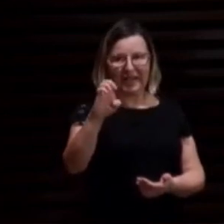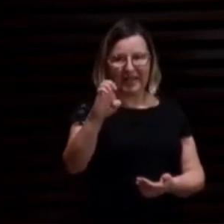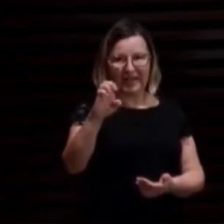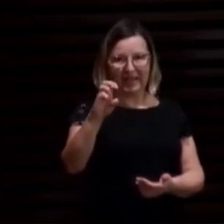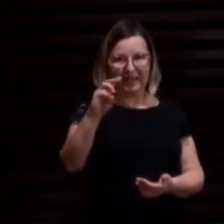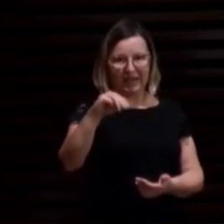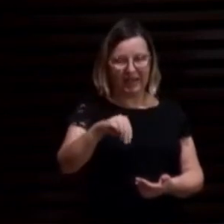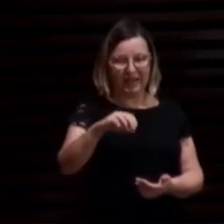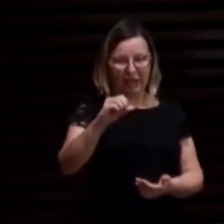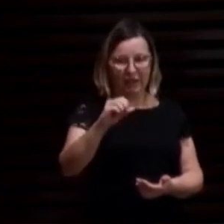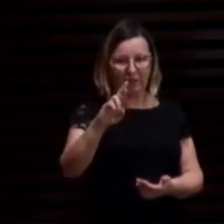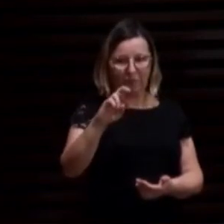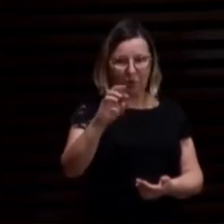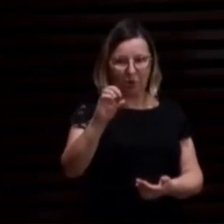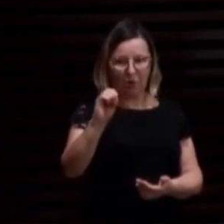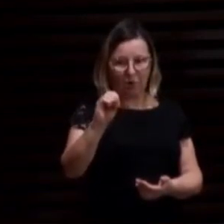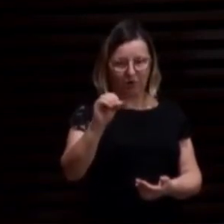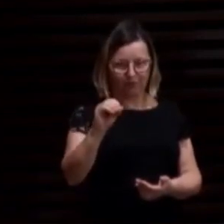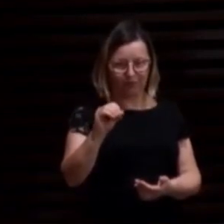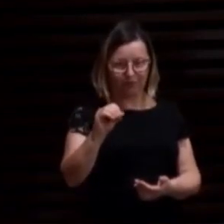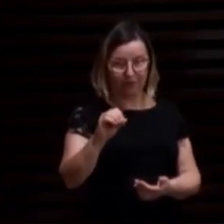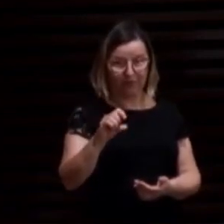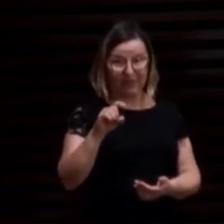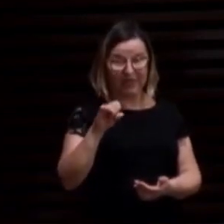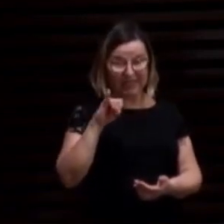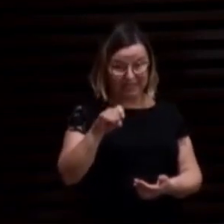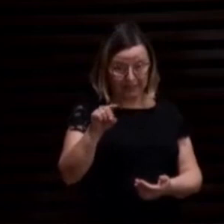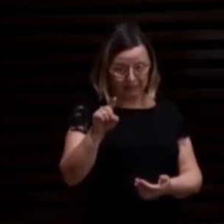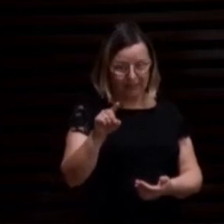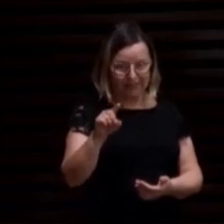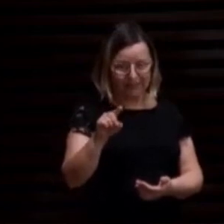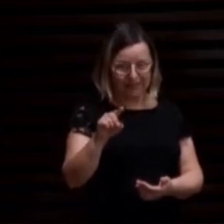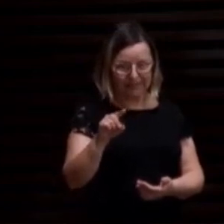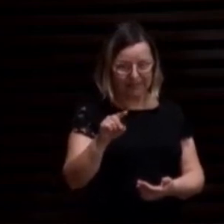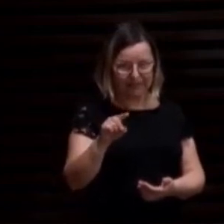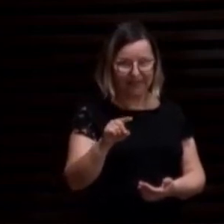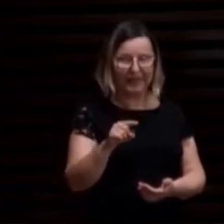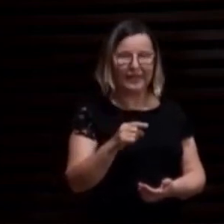Se você tivesse voltado para o Senhor, você teria sido salvo, Judas. Quem sabe?